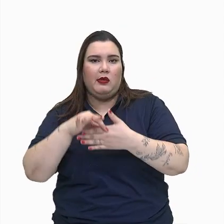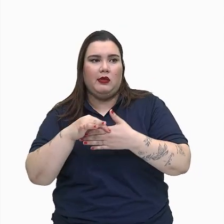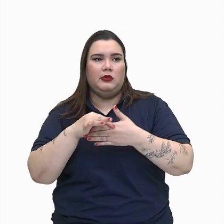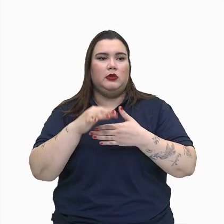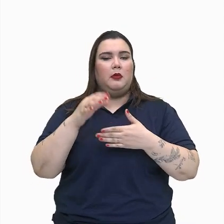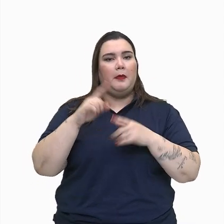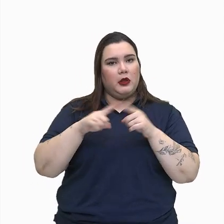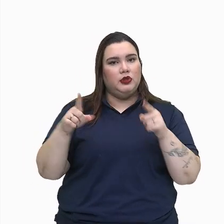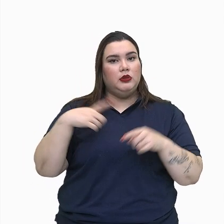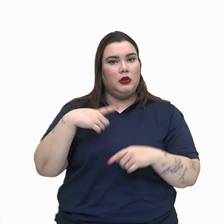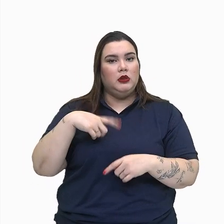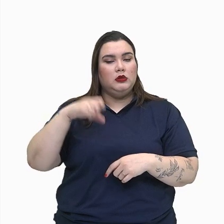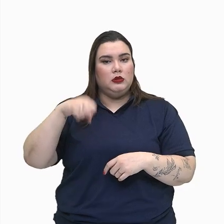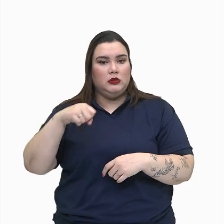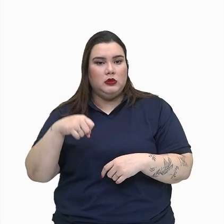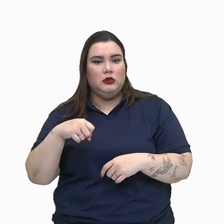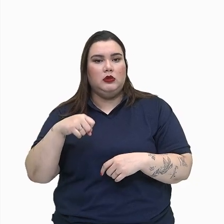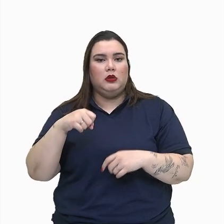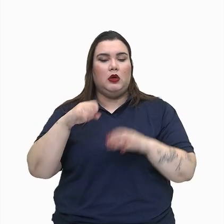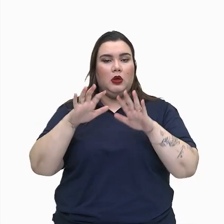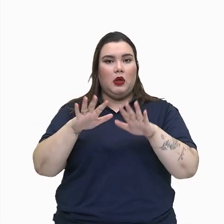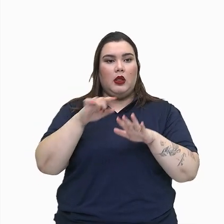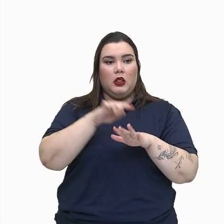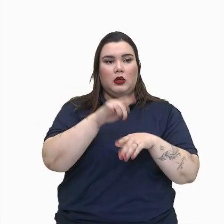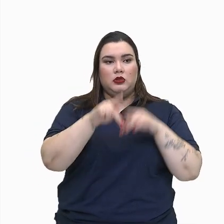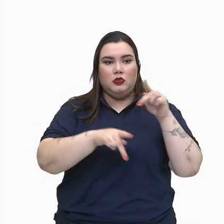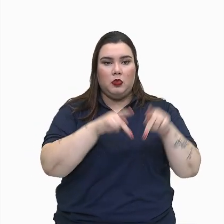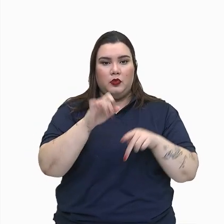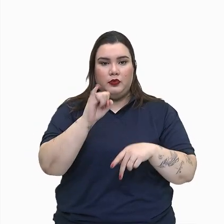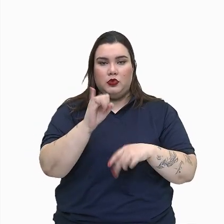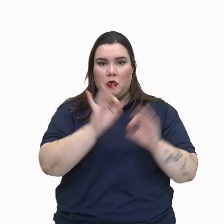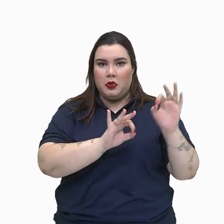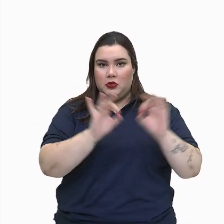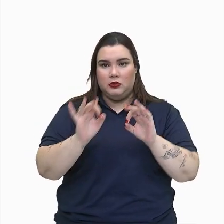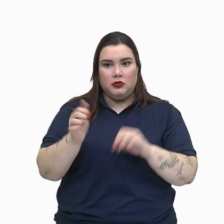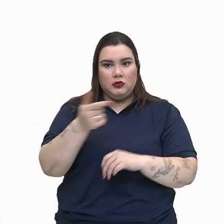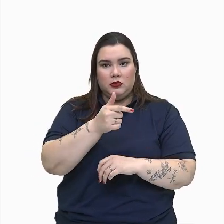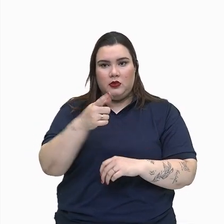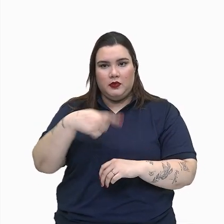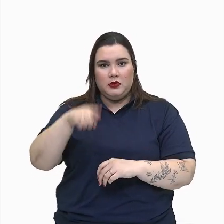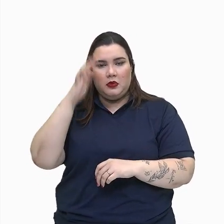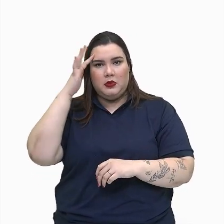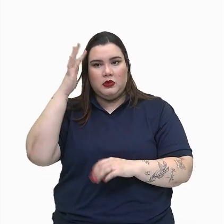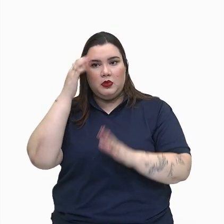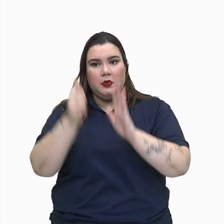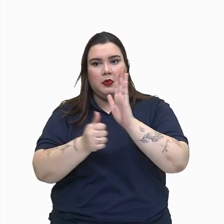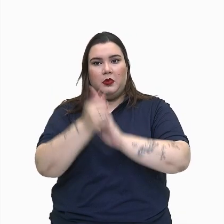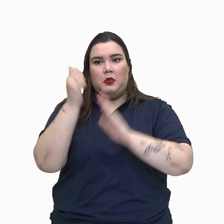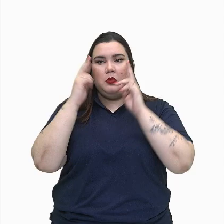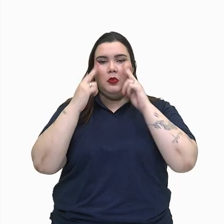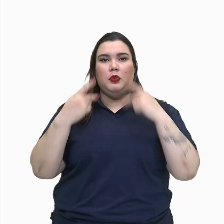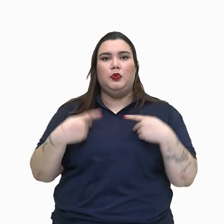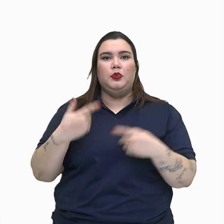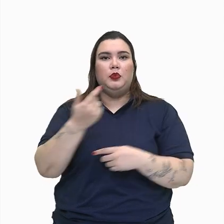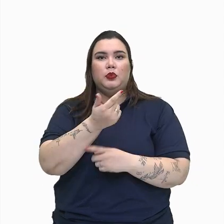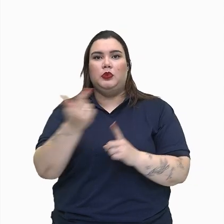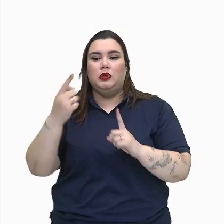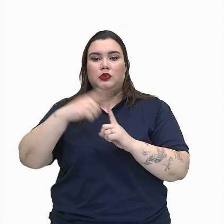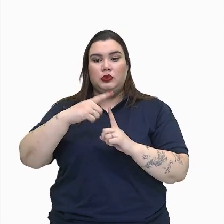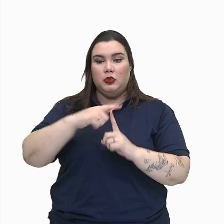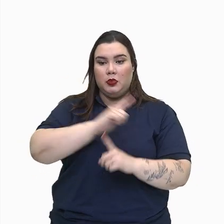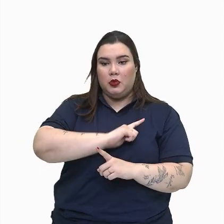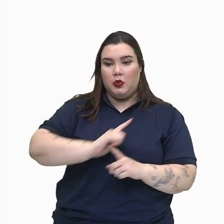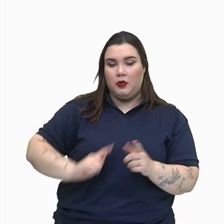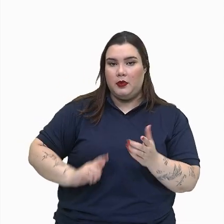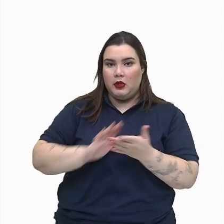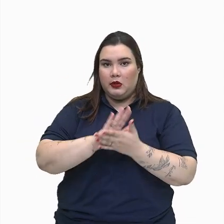esse povo. Não é? Porque sem organização, imagina se os primeiros seres humanos nunca tivessem estabelecido nenhuma forma de governo. Será